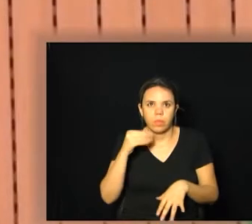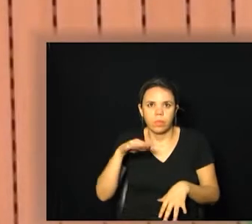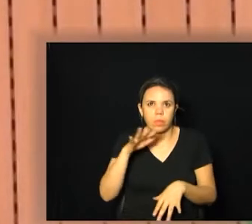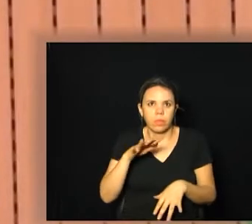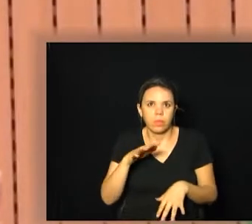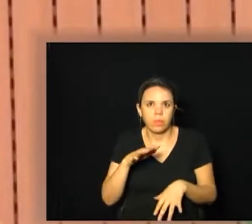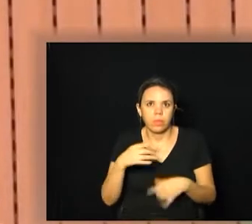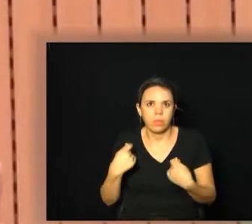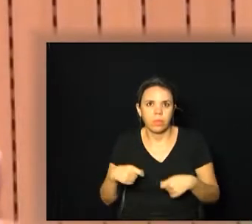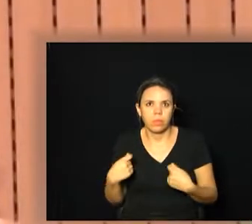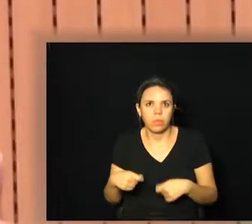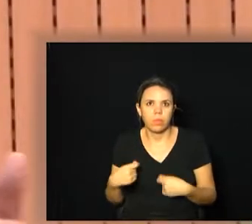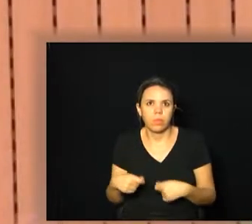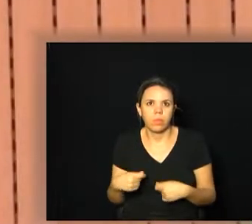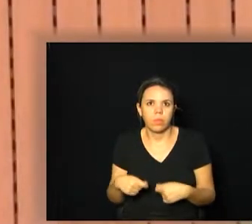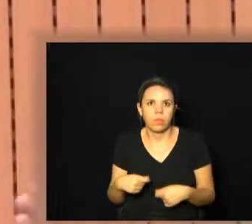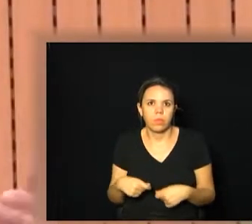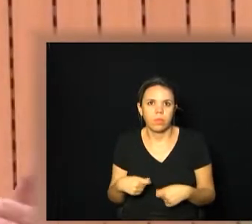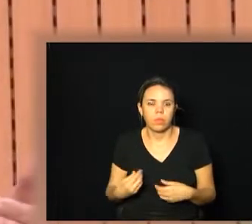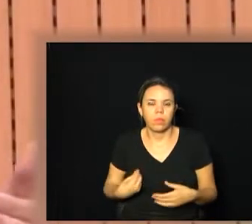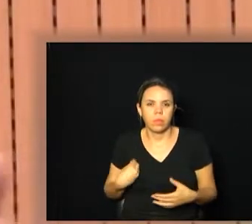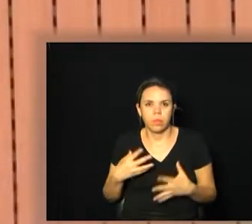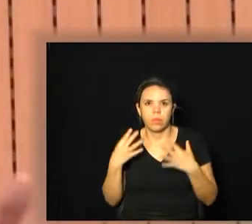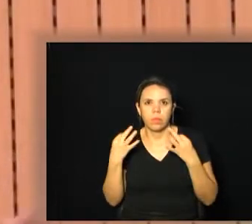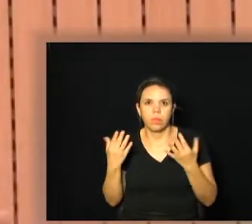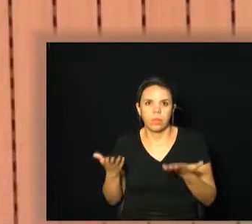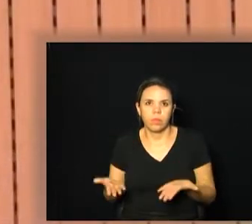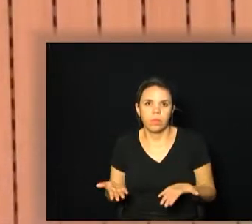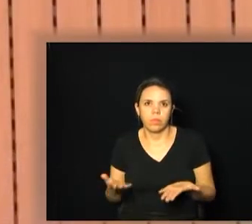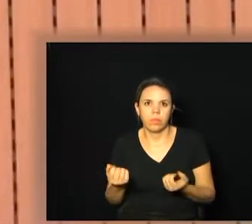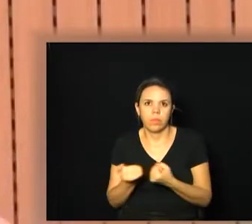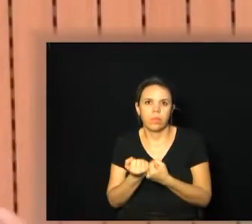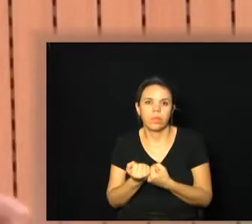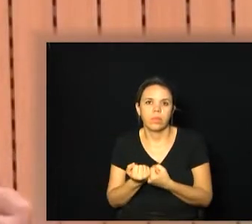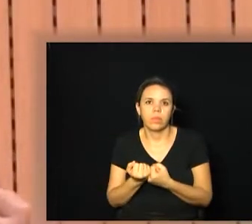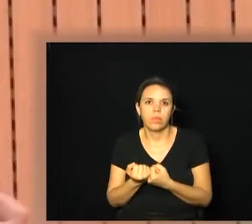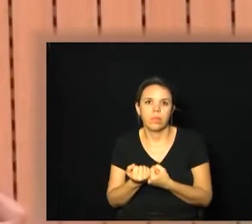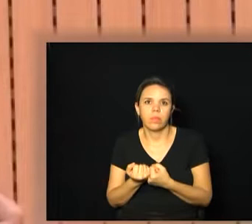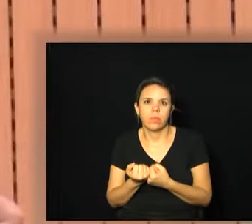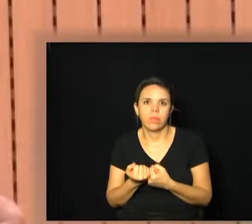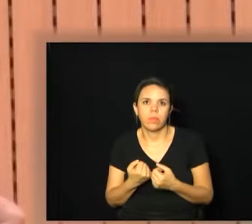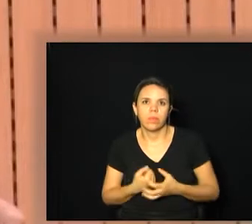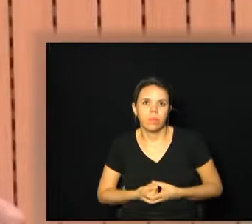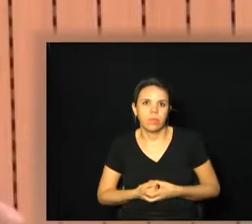adolescentes que precisam estar sendo acolhidos, sendo